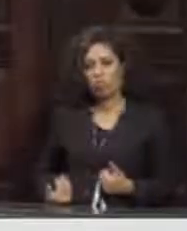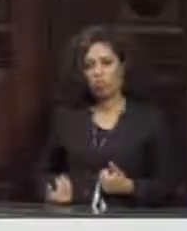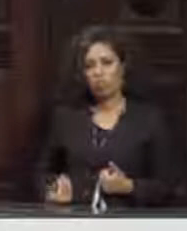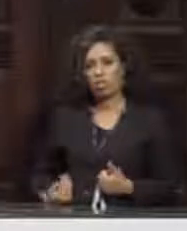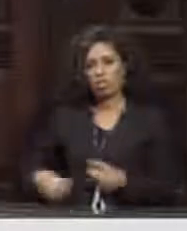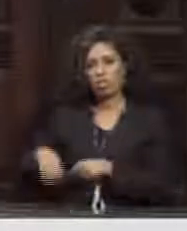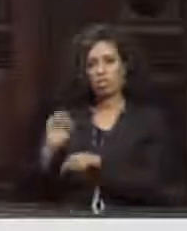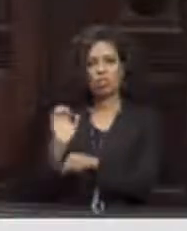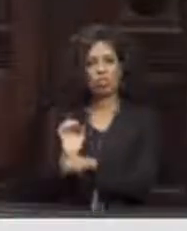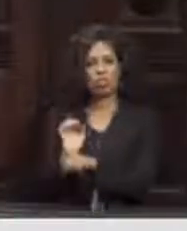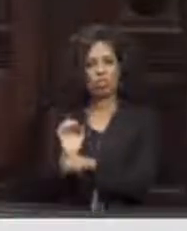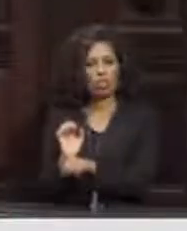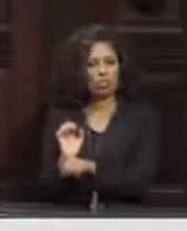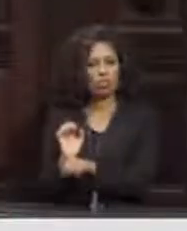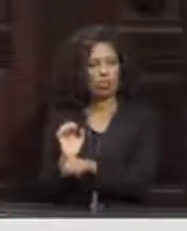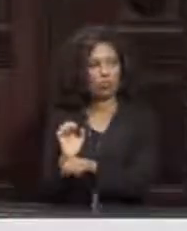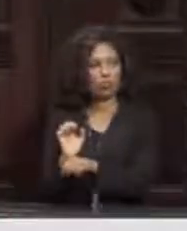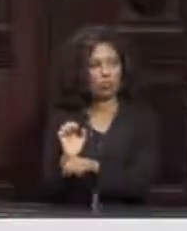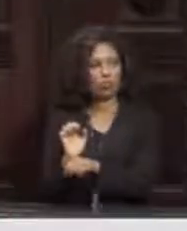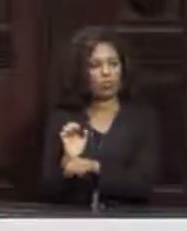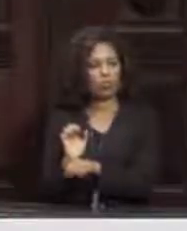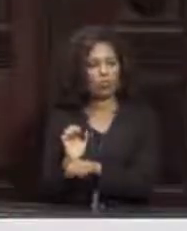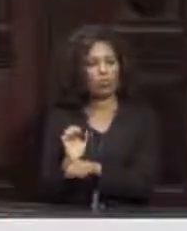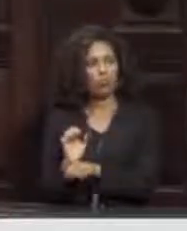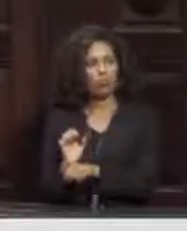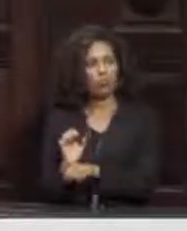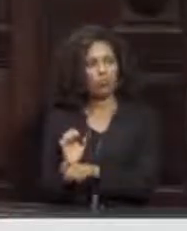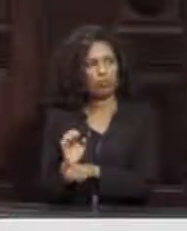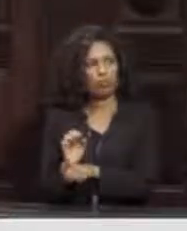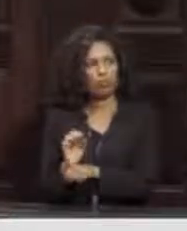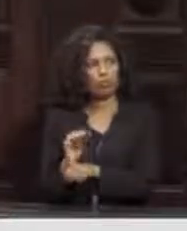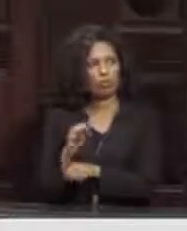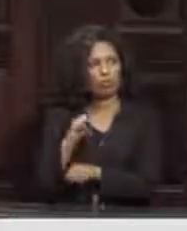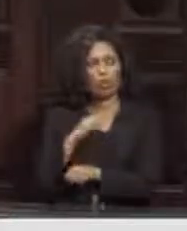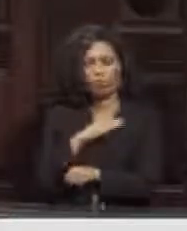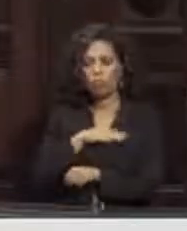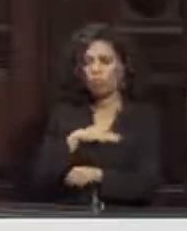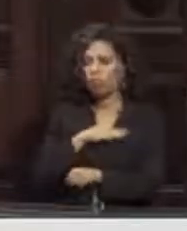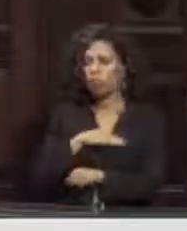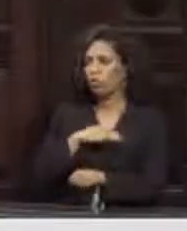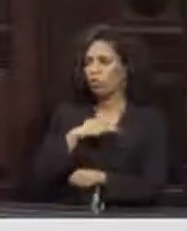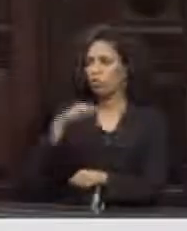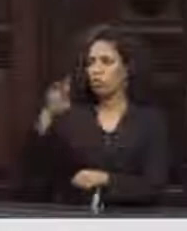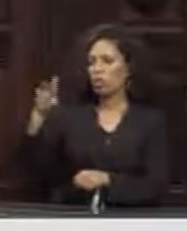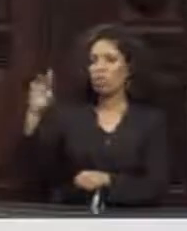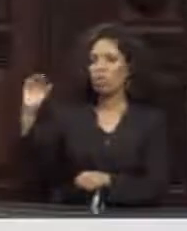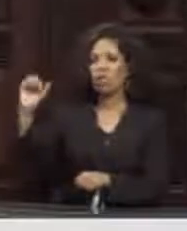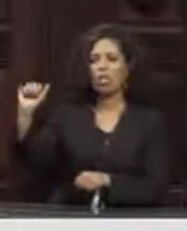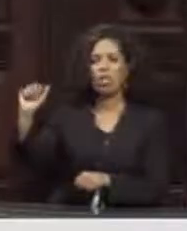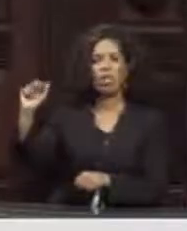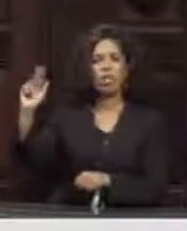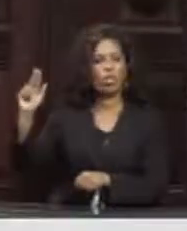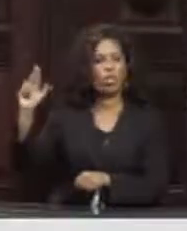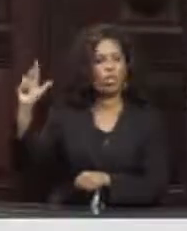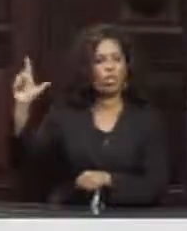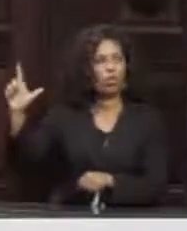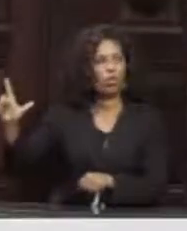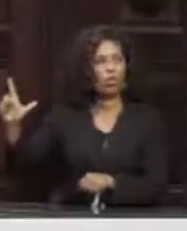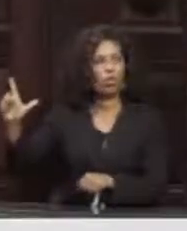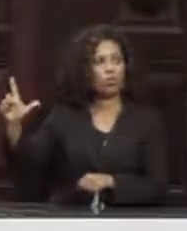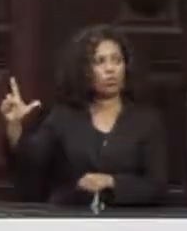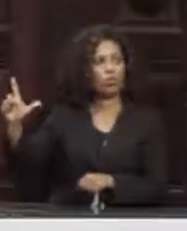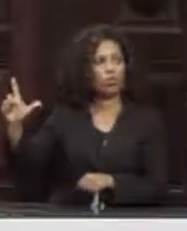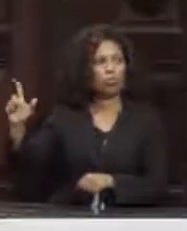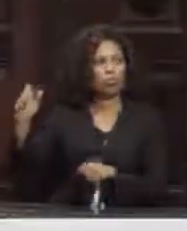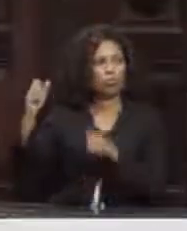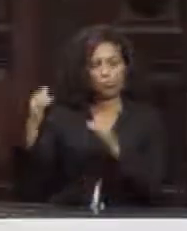presidente da Comissão de Segurança Pública aqui, o ministro Raul Jungmann da Segurança Pública disse que não tem gabinete, não tem